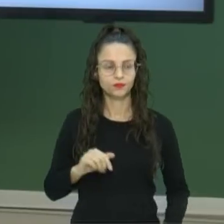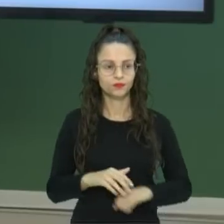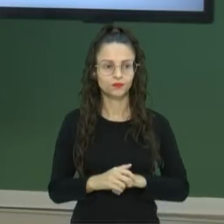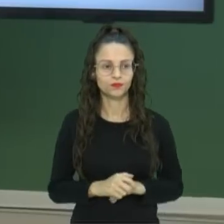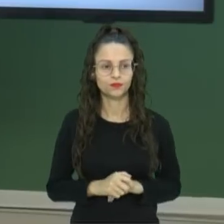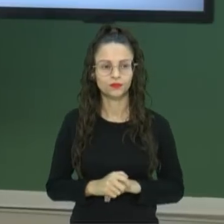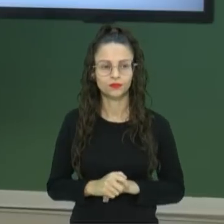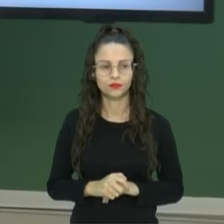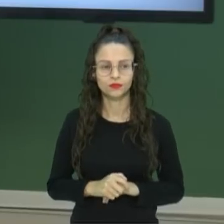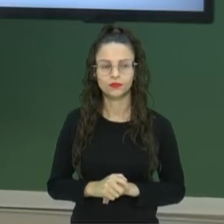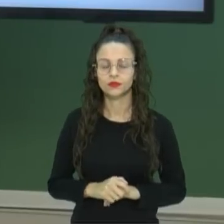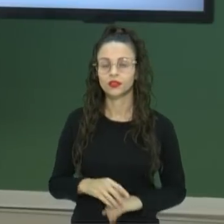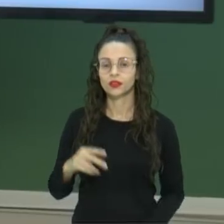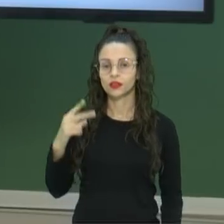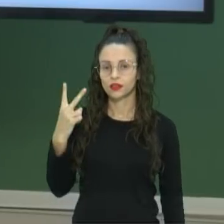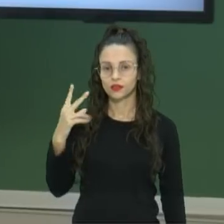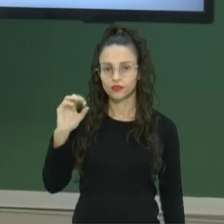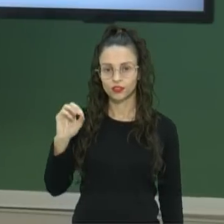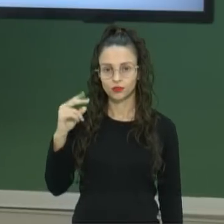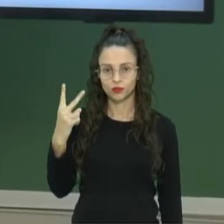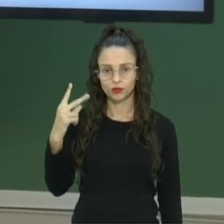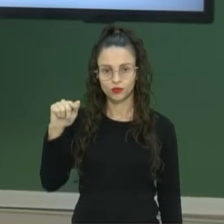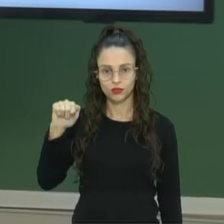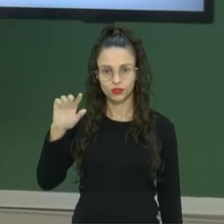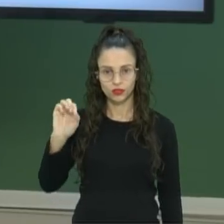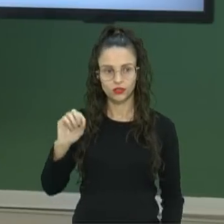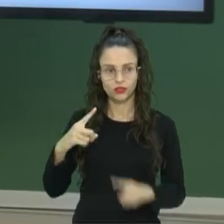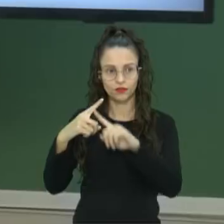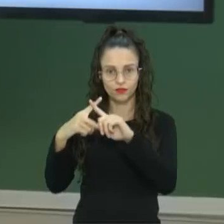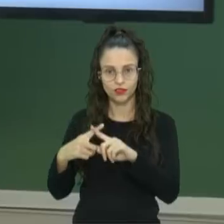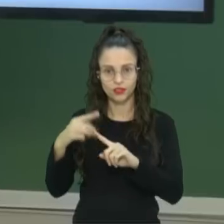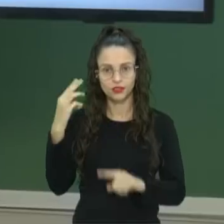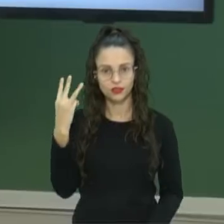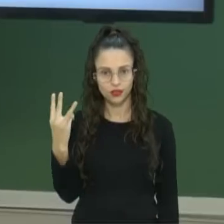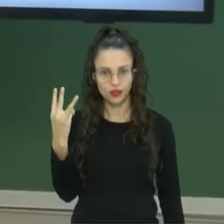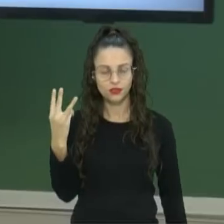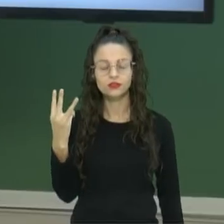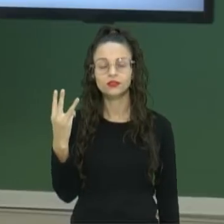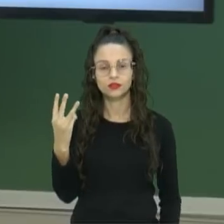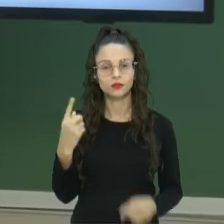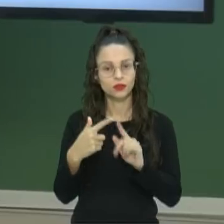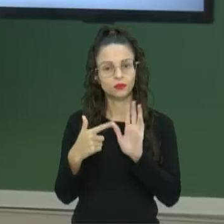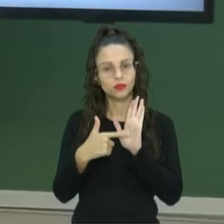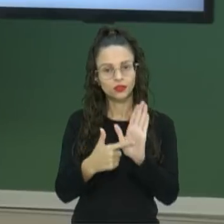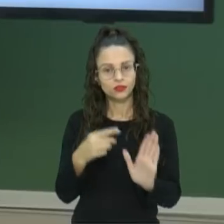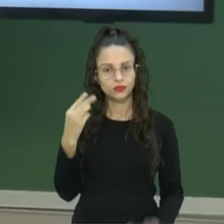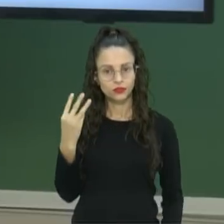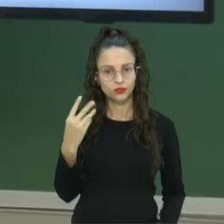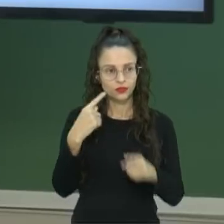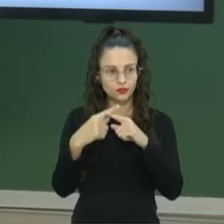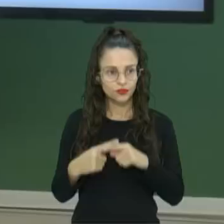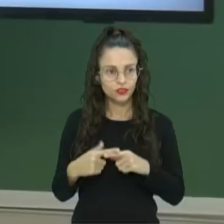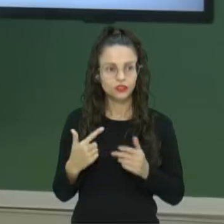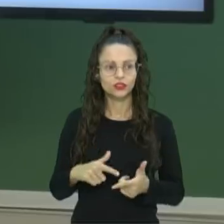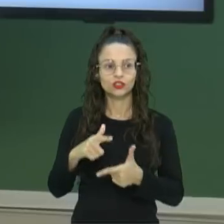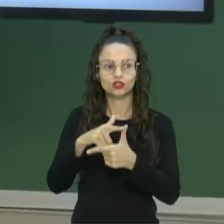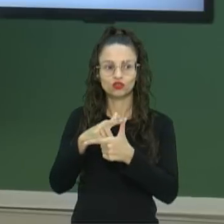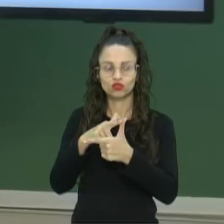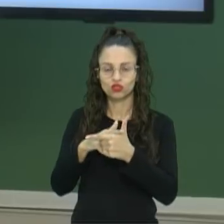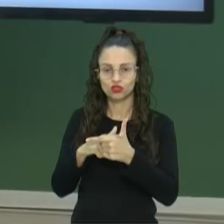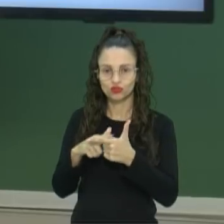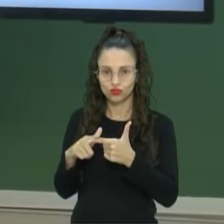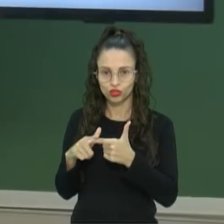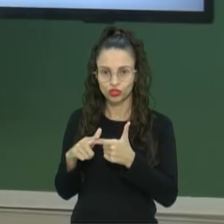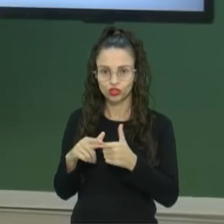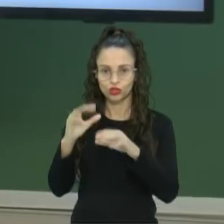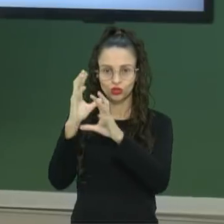vezes. E o salário de 20.270 vezes 3, porque aparece 3 vezes. E eu divido pela soma